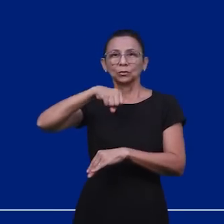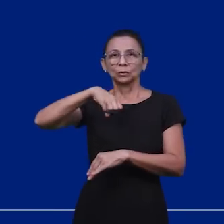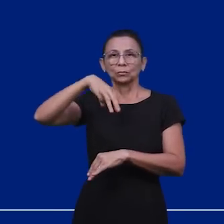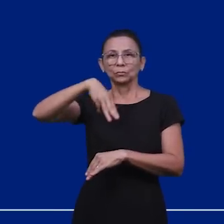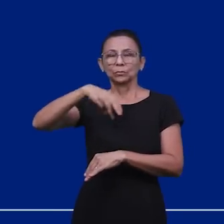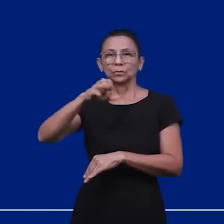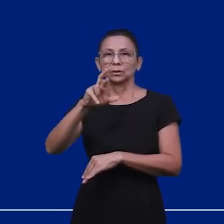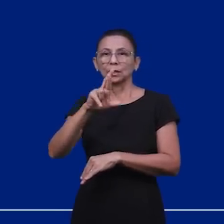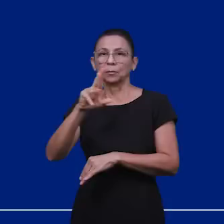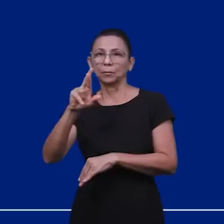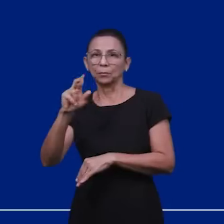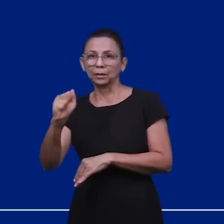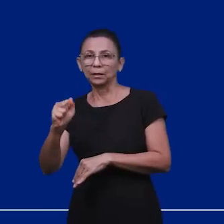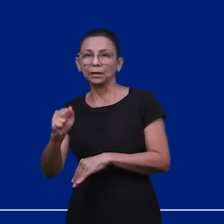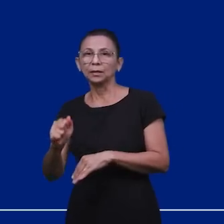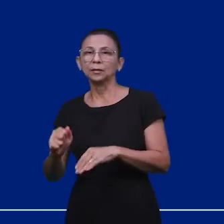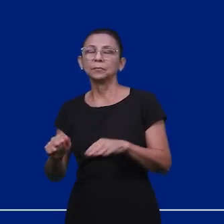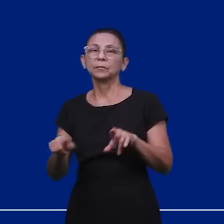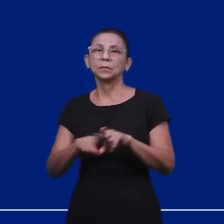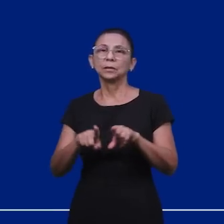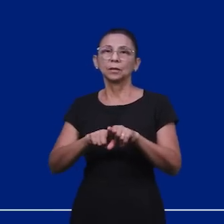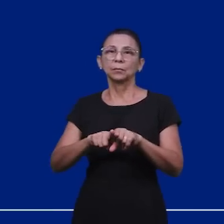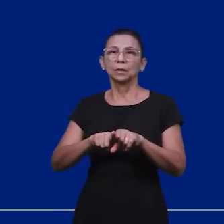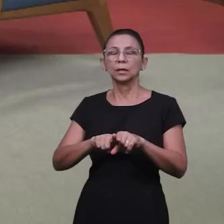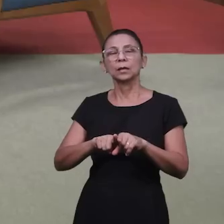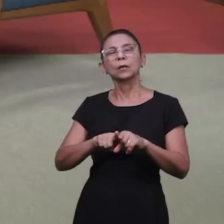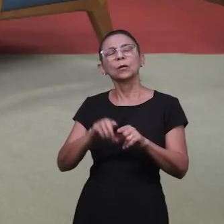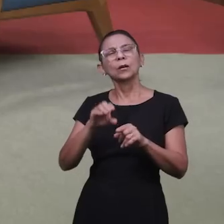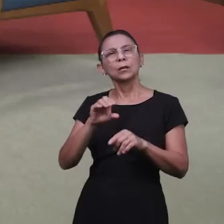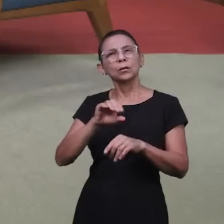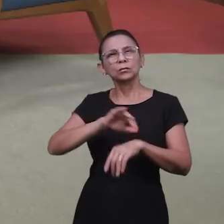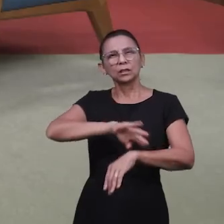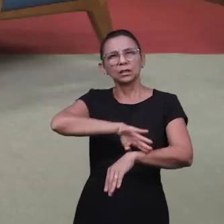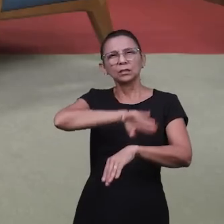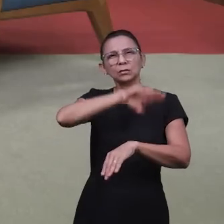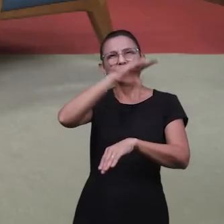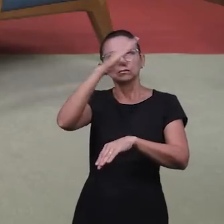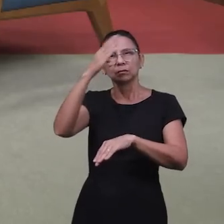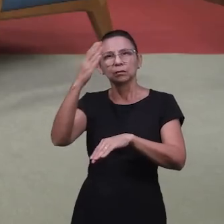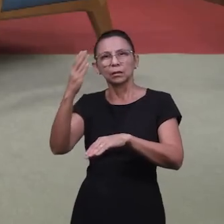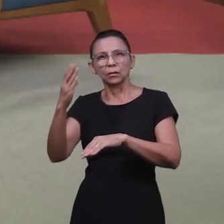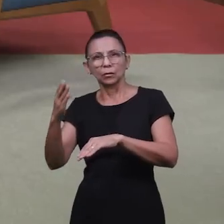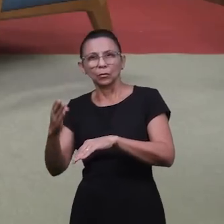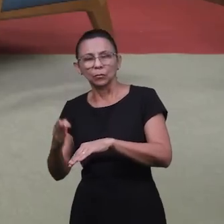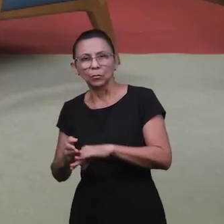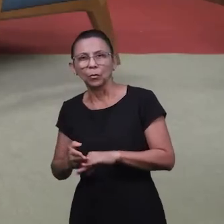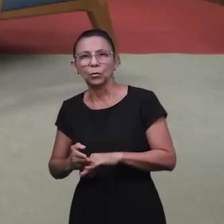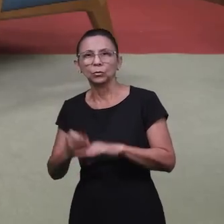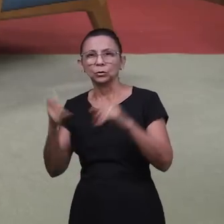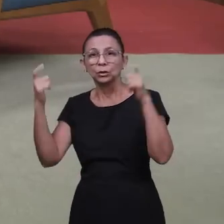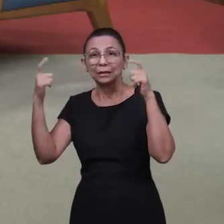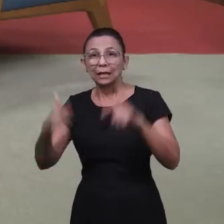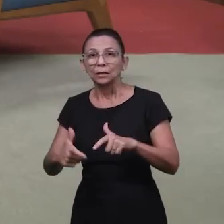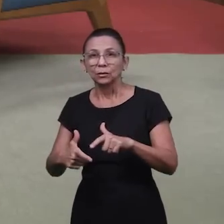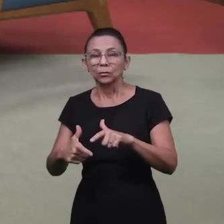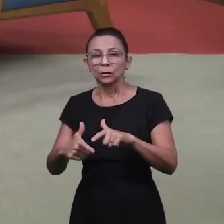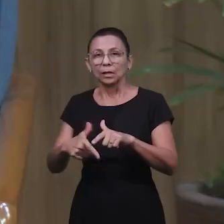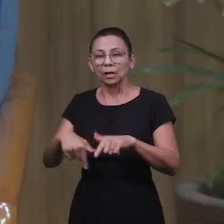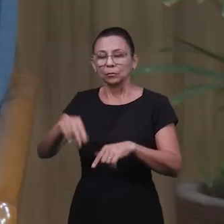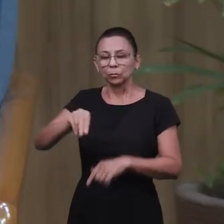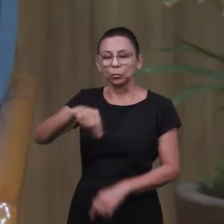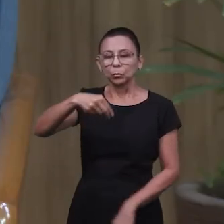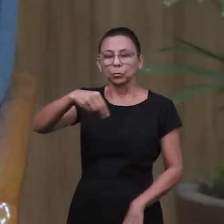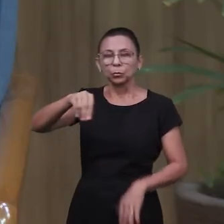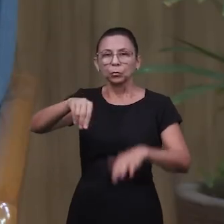outeiro do incenso. A pergunta é a seguinte: quando lemos o livro de Cantares, nós vemos ao longo